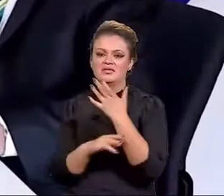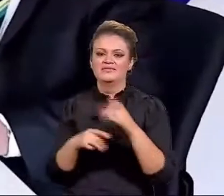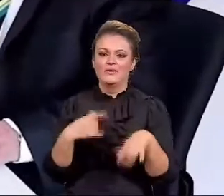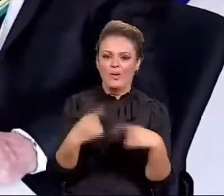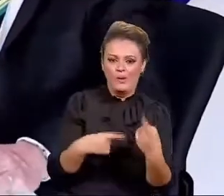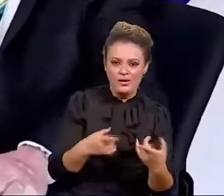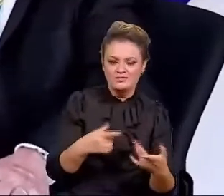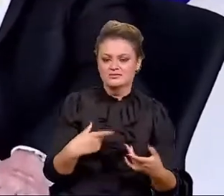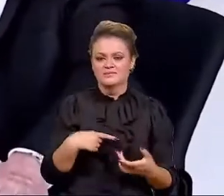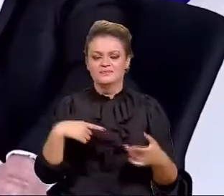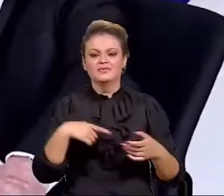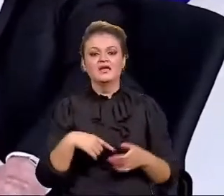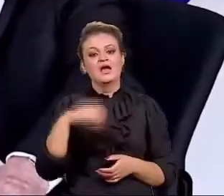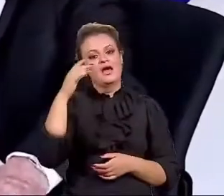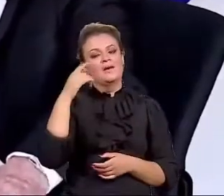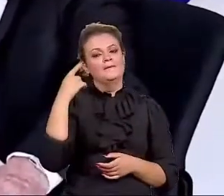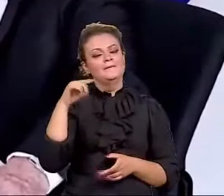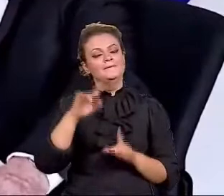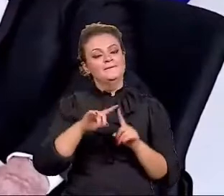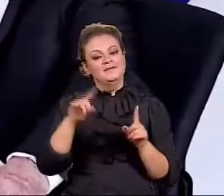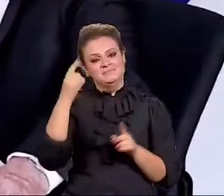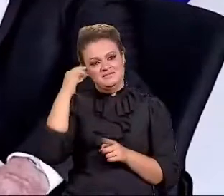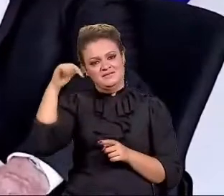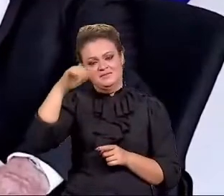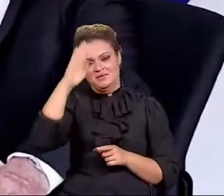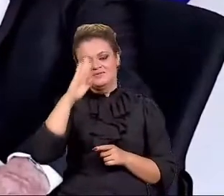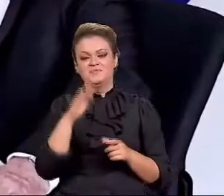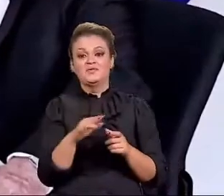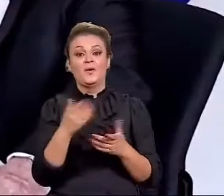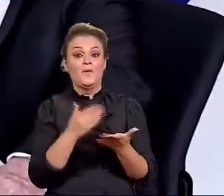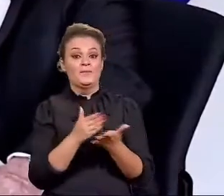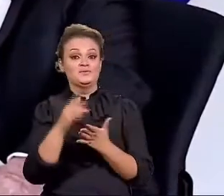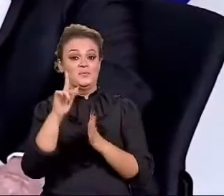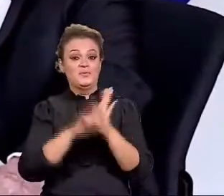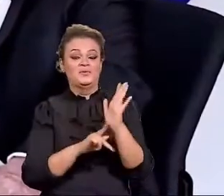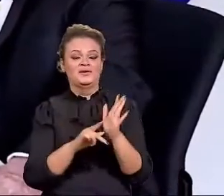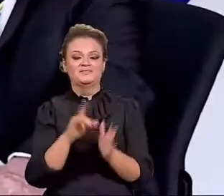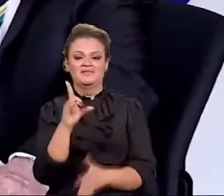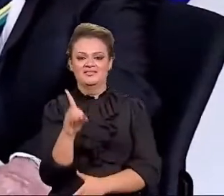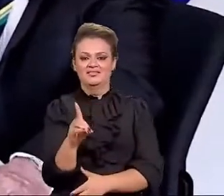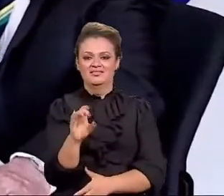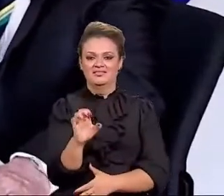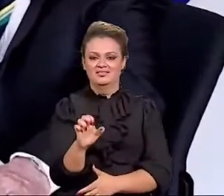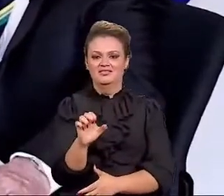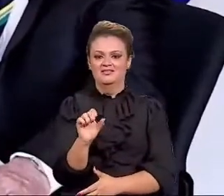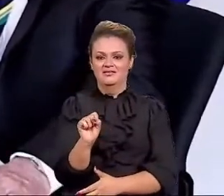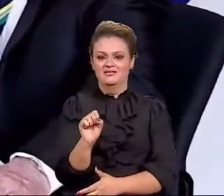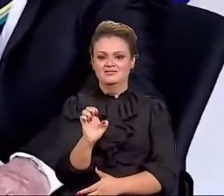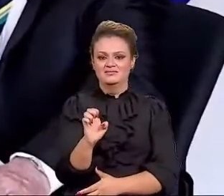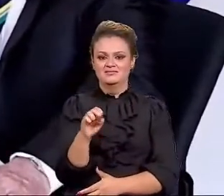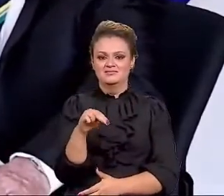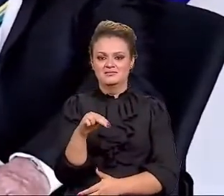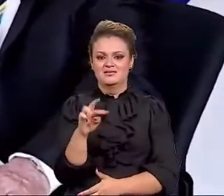começou um programa do governo, Desenrola, que é um programa, eu acho que, é um alívio, né, para muitos milhões de brasileiros,